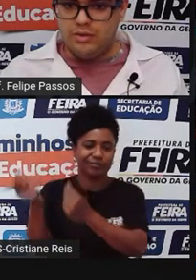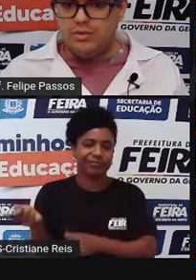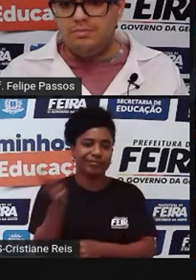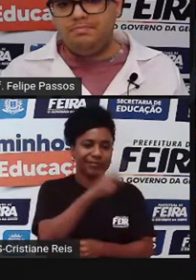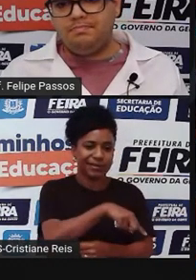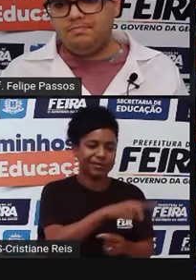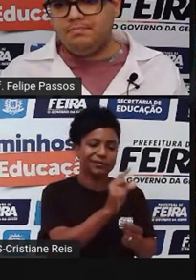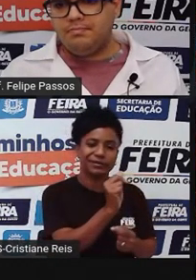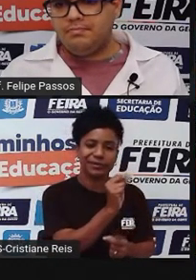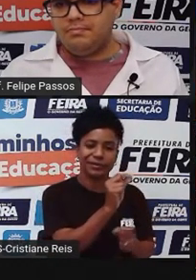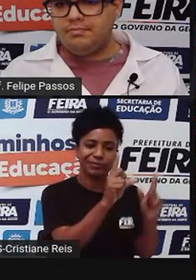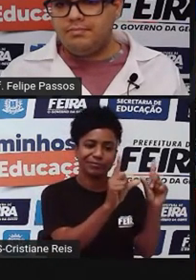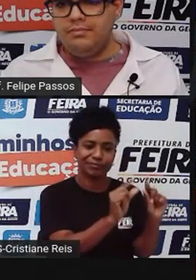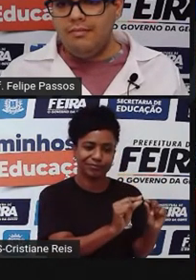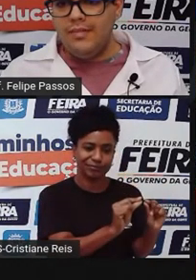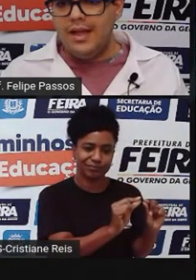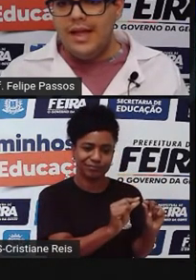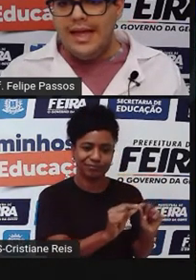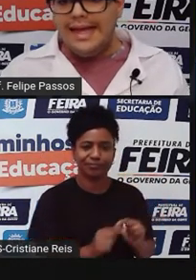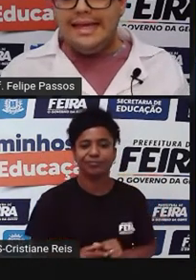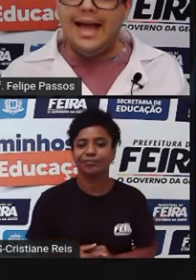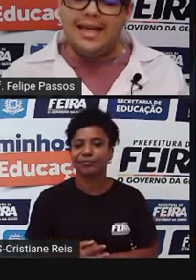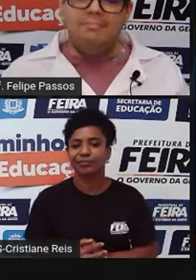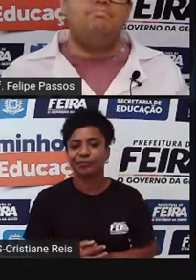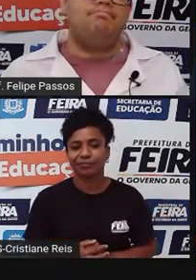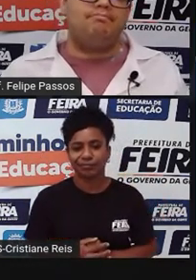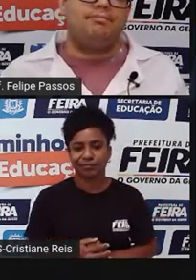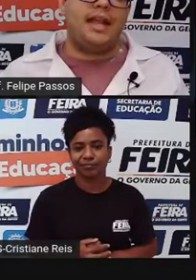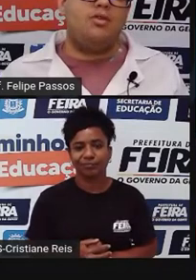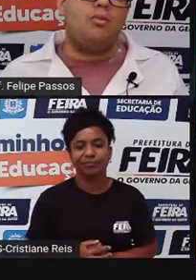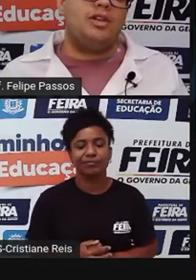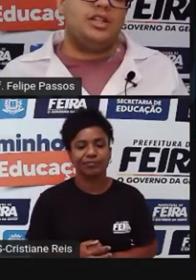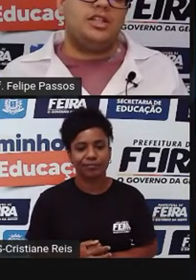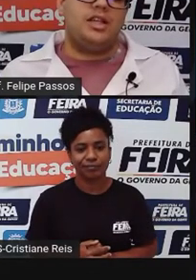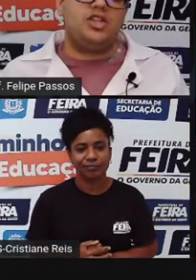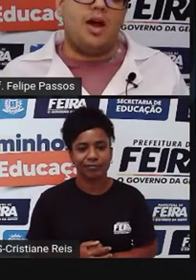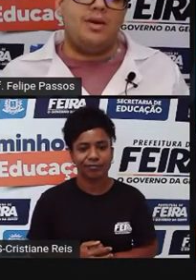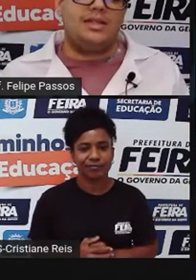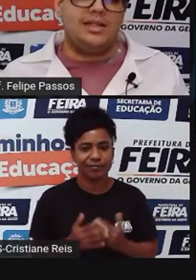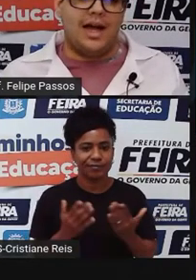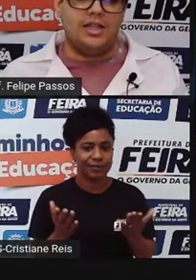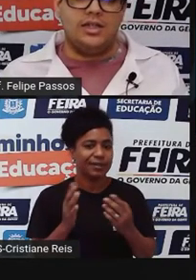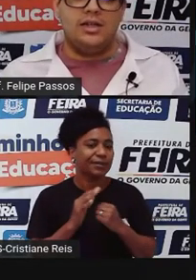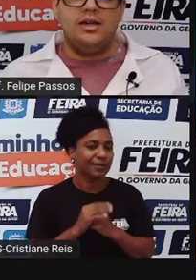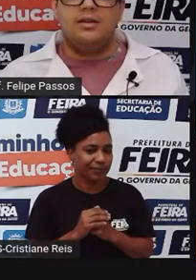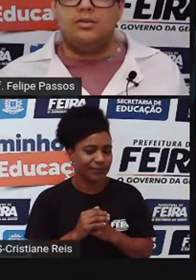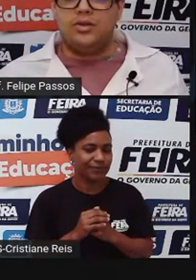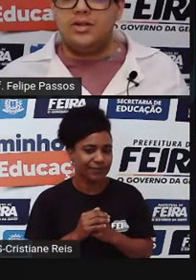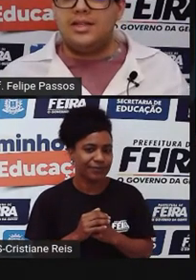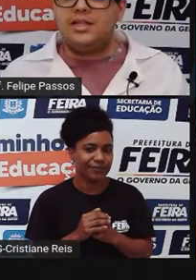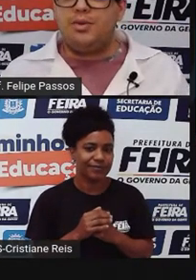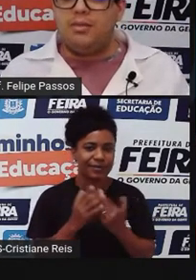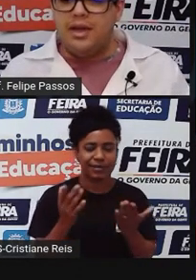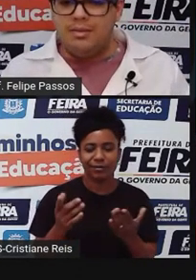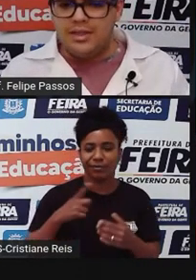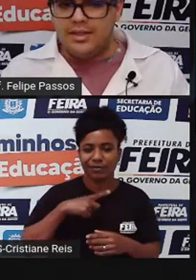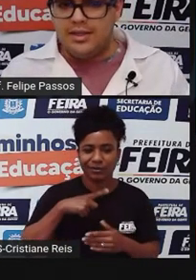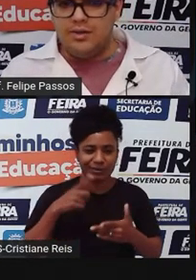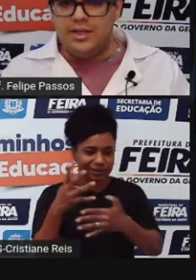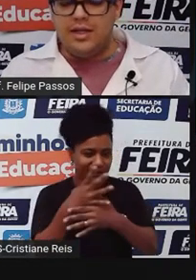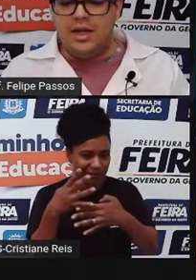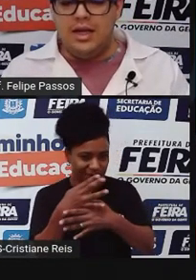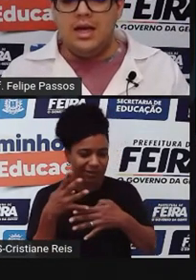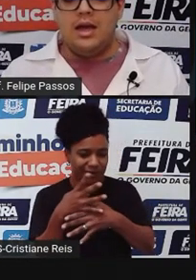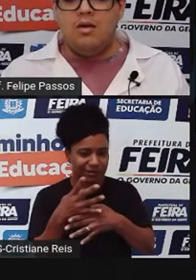de muitos E aí tem como a gente deixar uma cidade com todos esses problemas